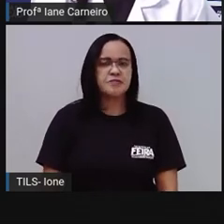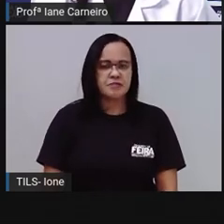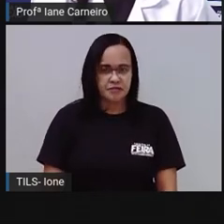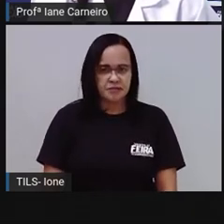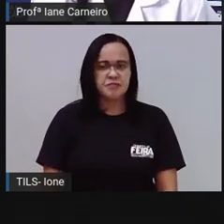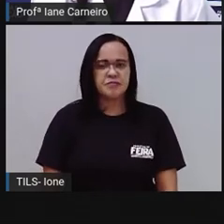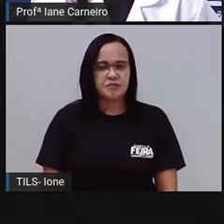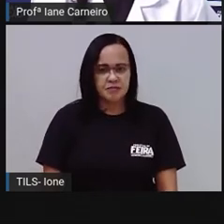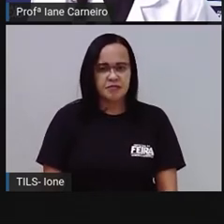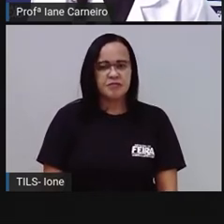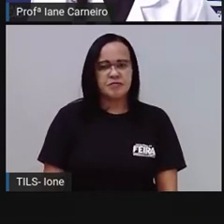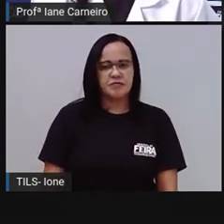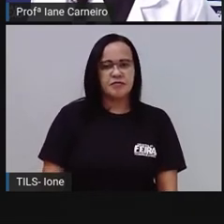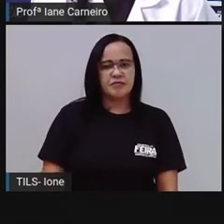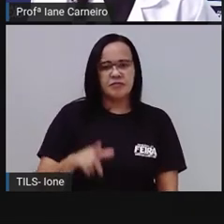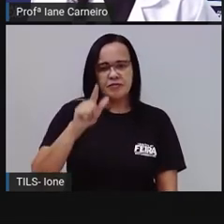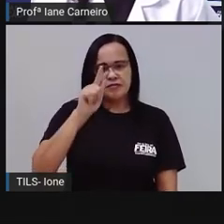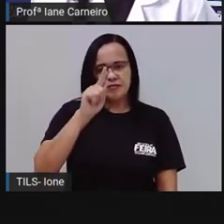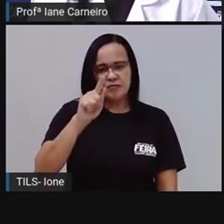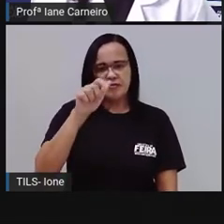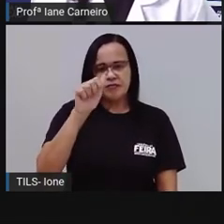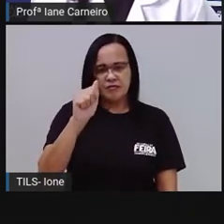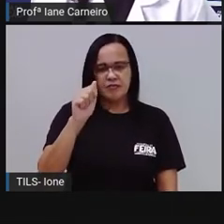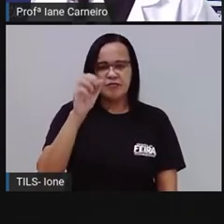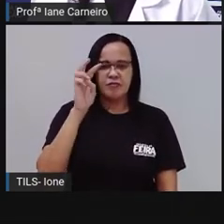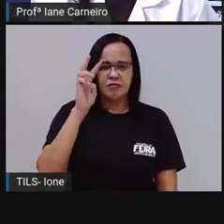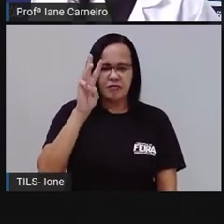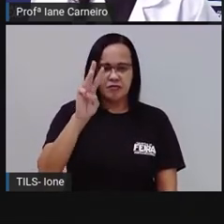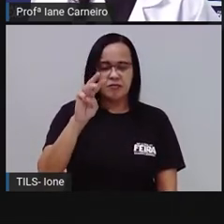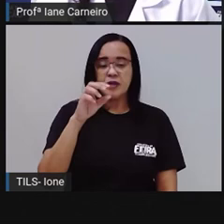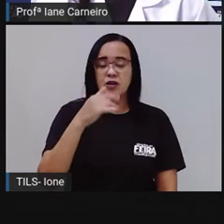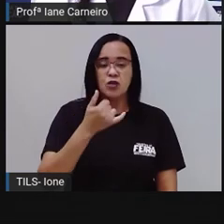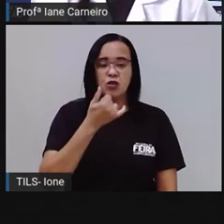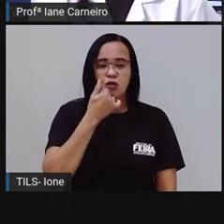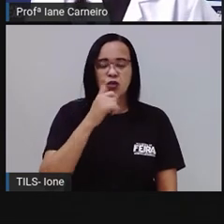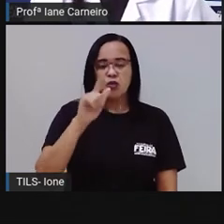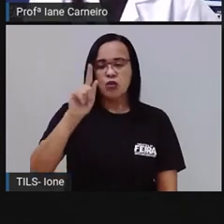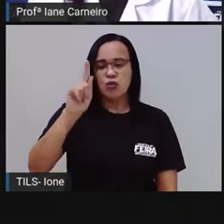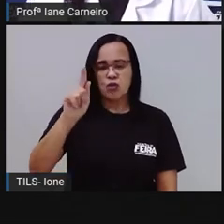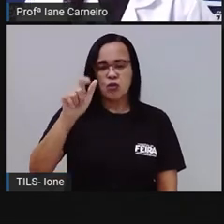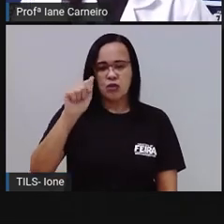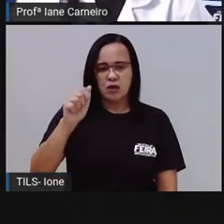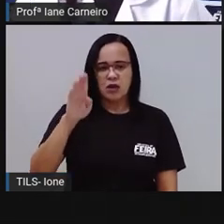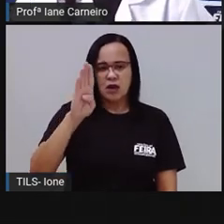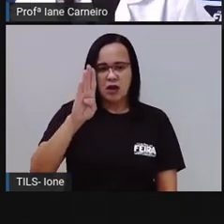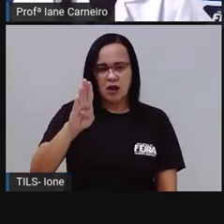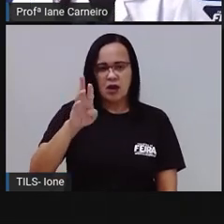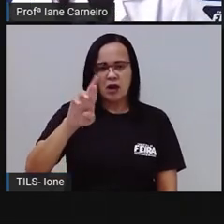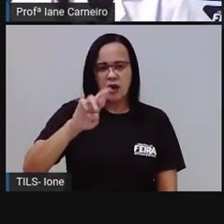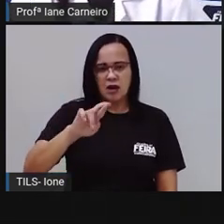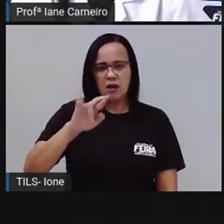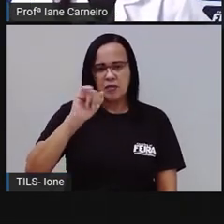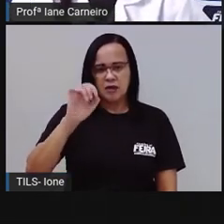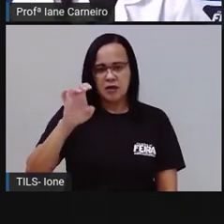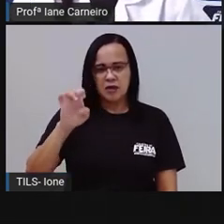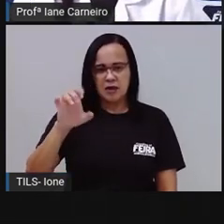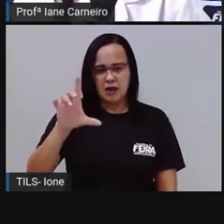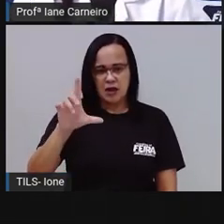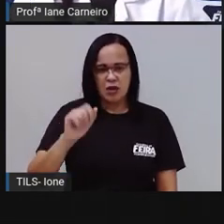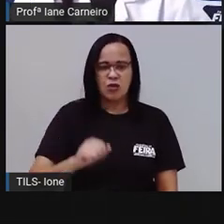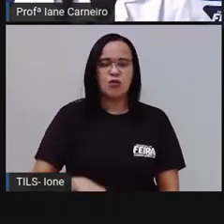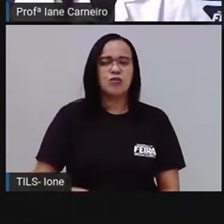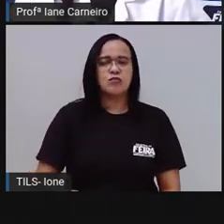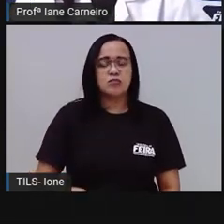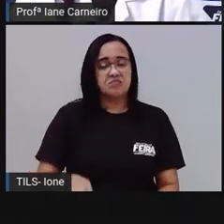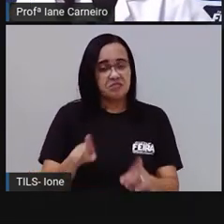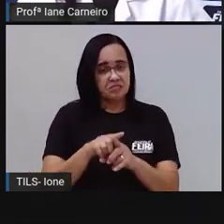gá, ó. Gabriel. E aqui, gema. Tá joia? E o H, né? O